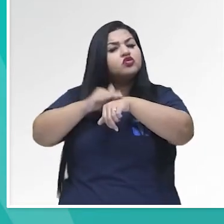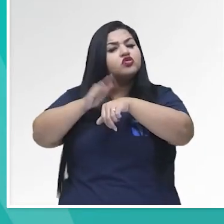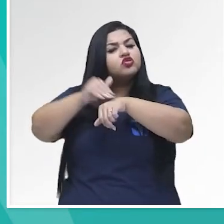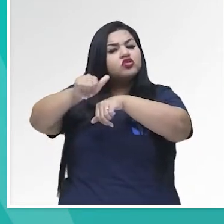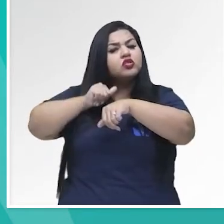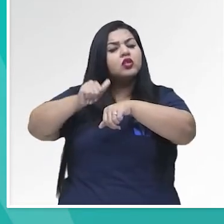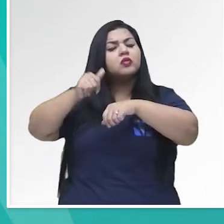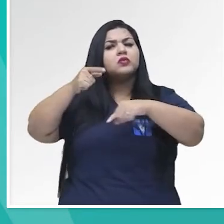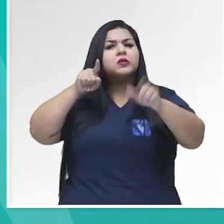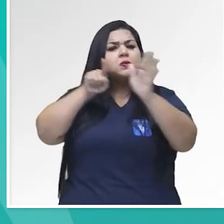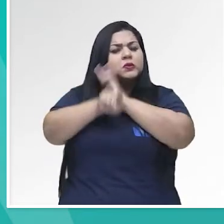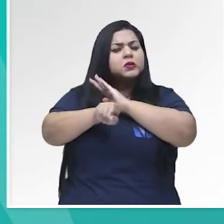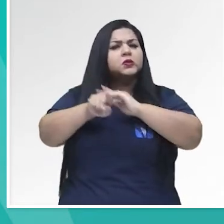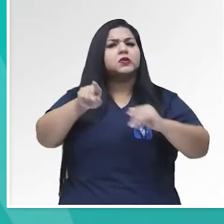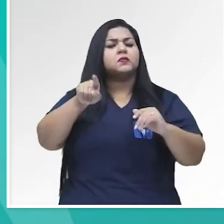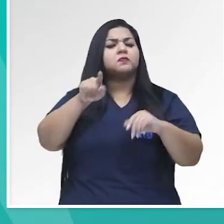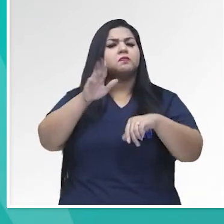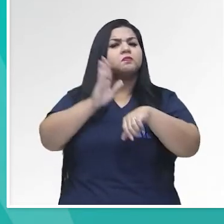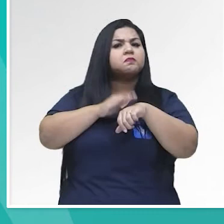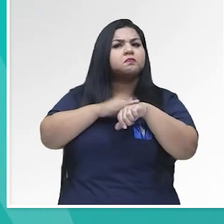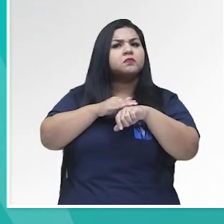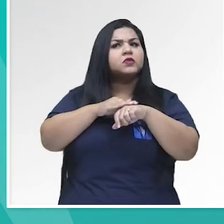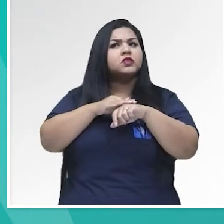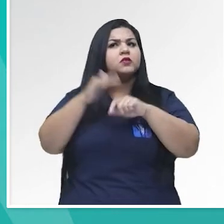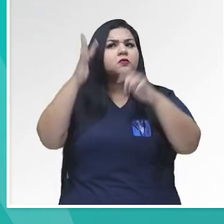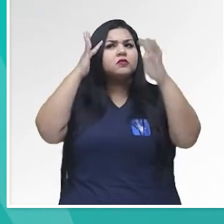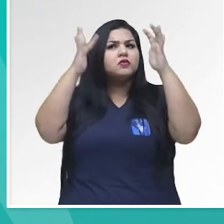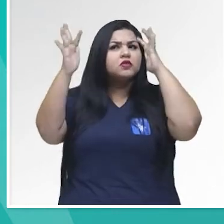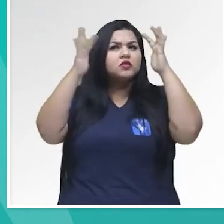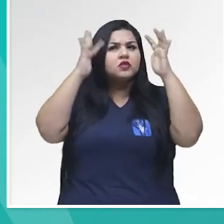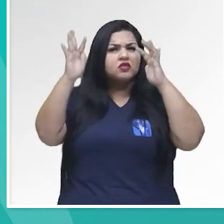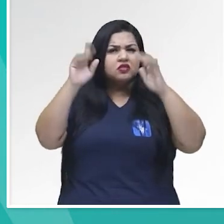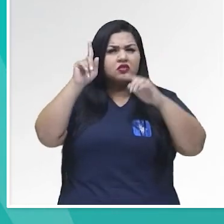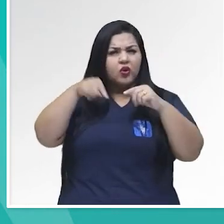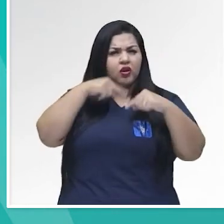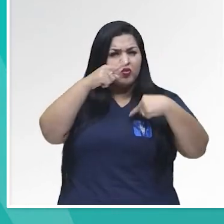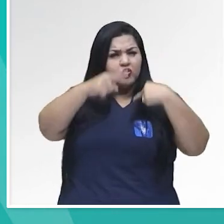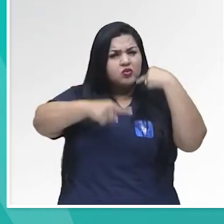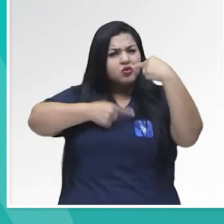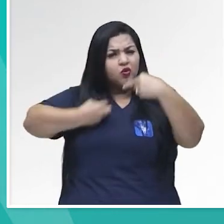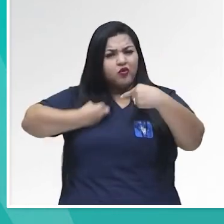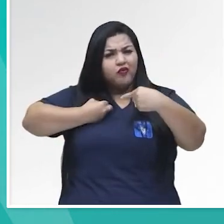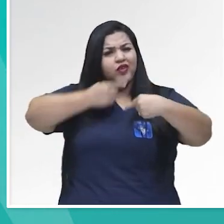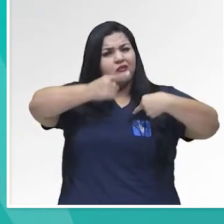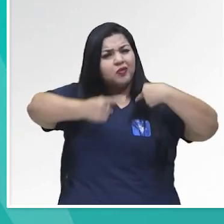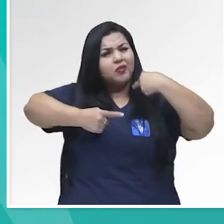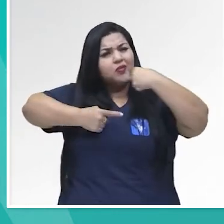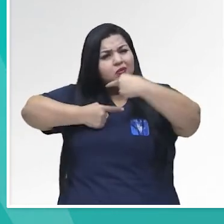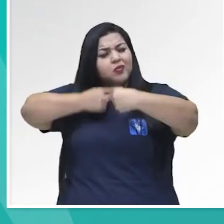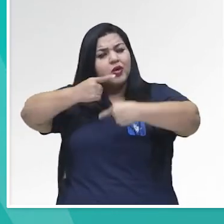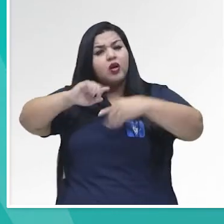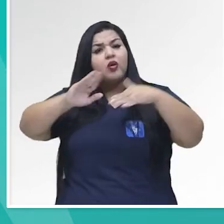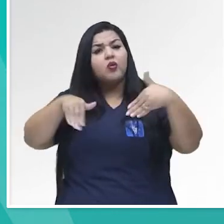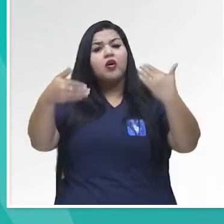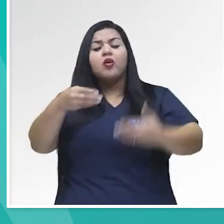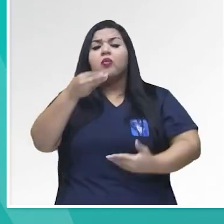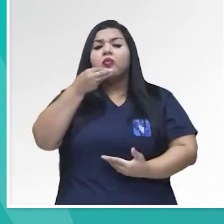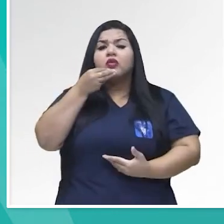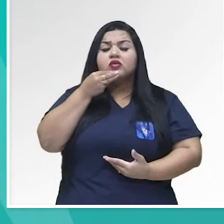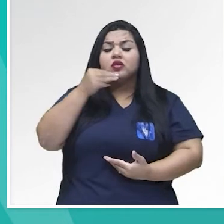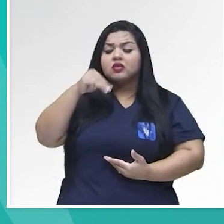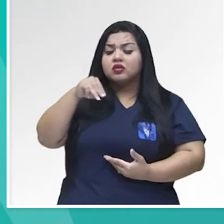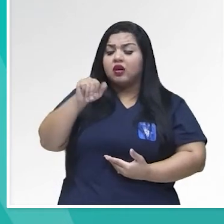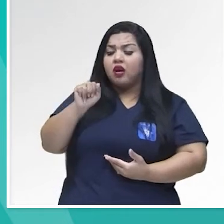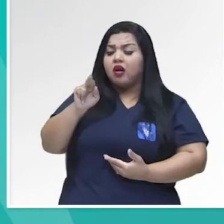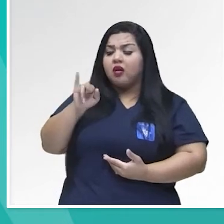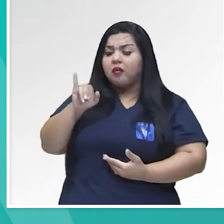se perguntar, isso não é um ciclo vicioso? Qual seria a oportunidade que Maria poderia